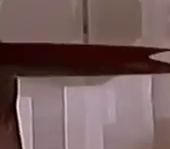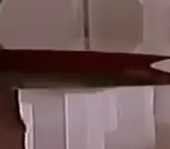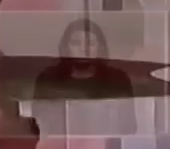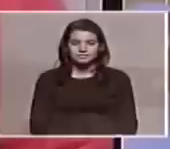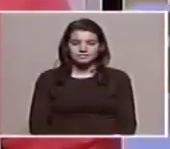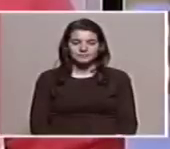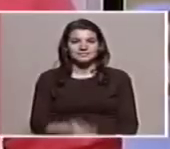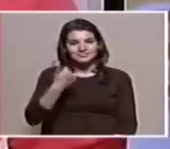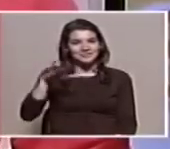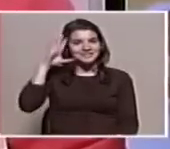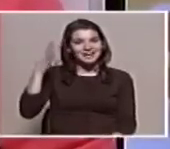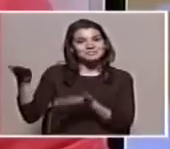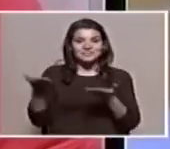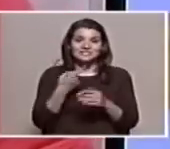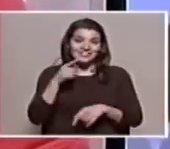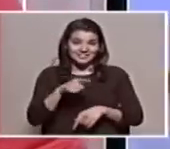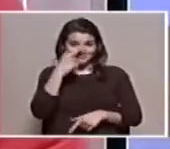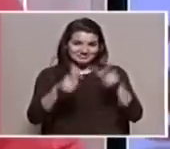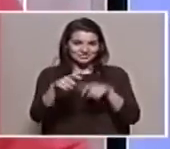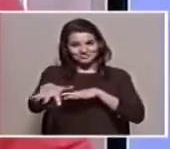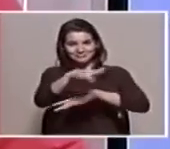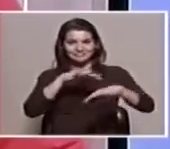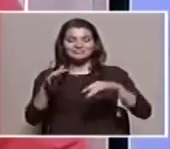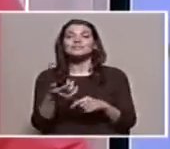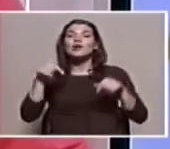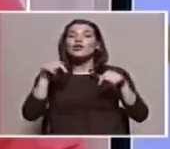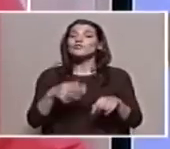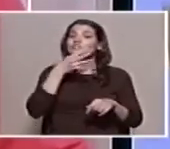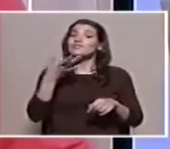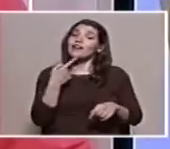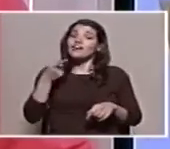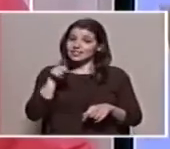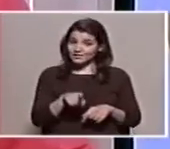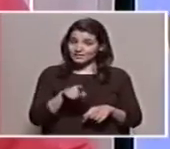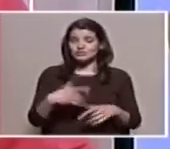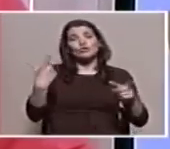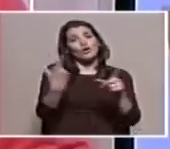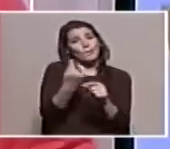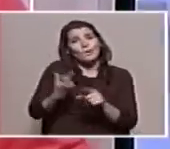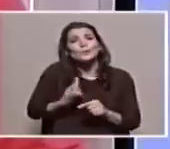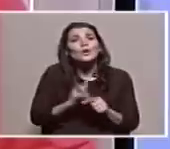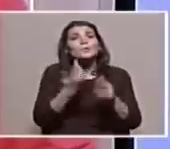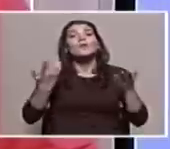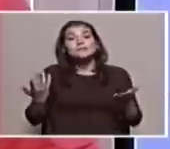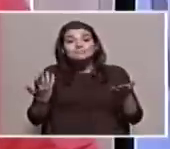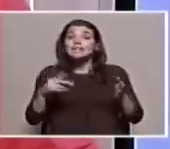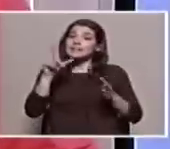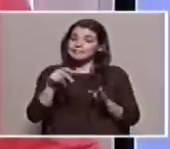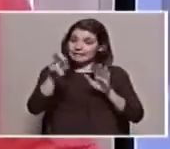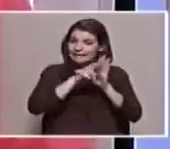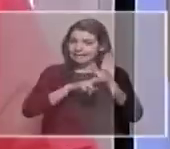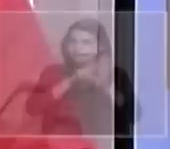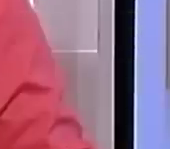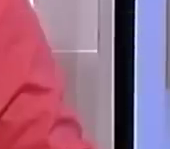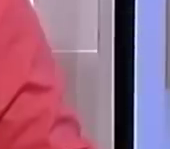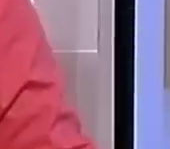ver Boa tarde bem-vindos a mais um sociedade civil hoje vamos falar novamente de consumo e de algumas regras que nos